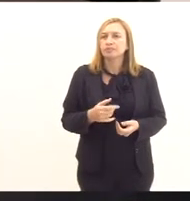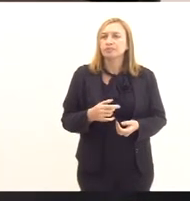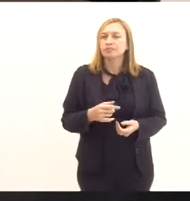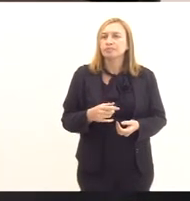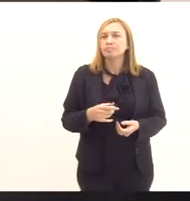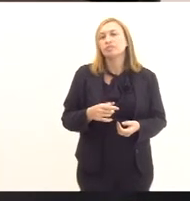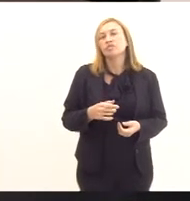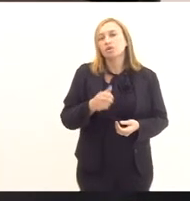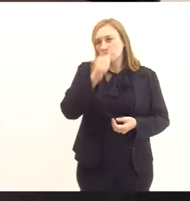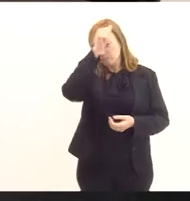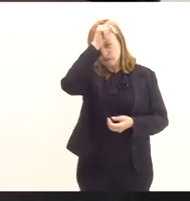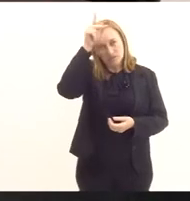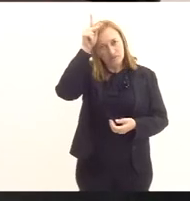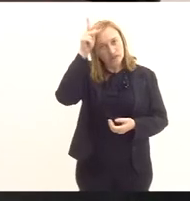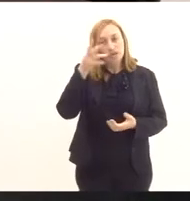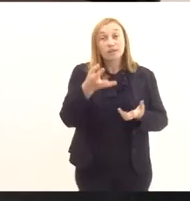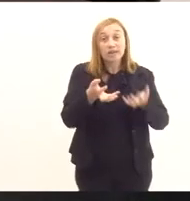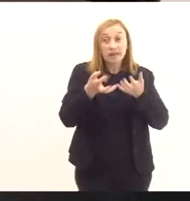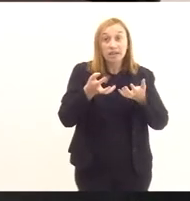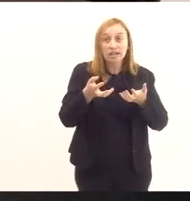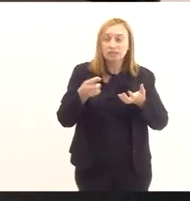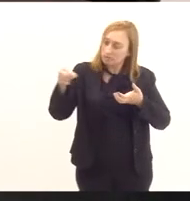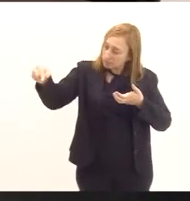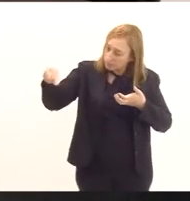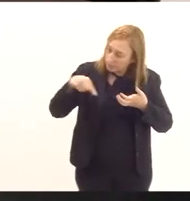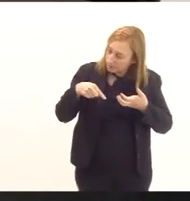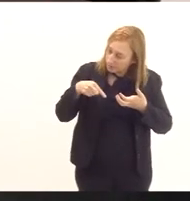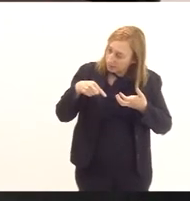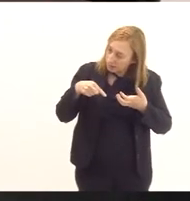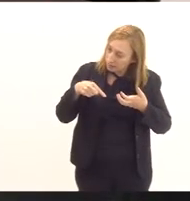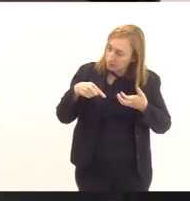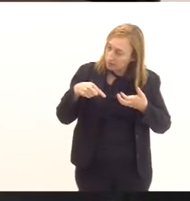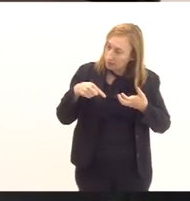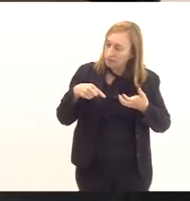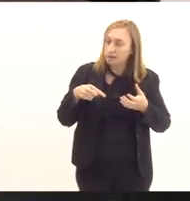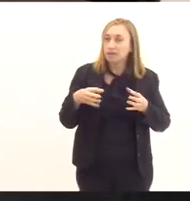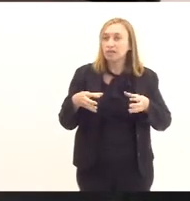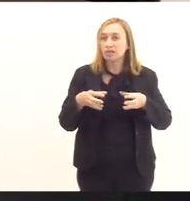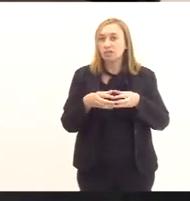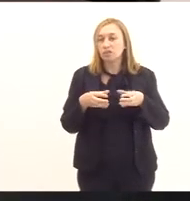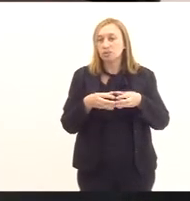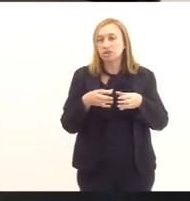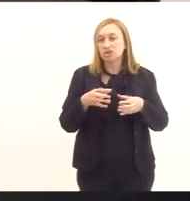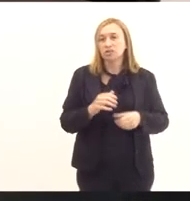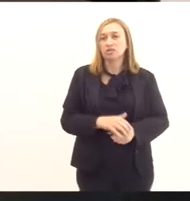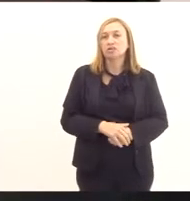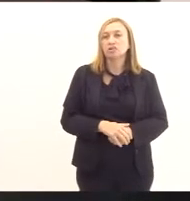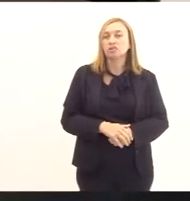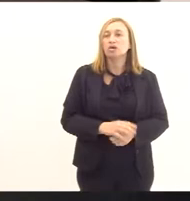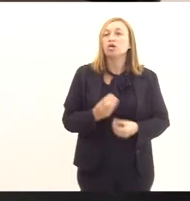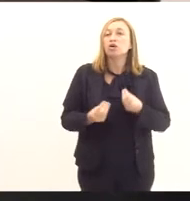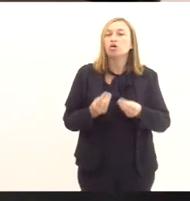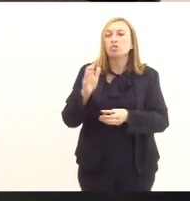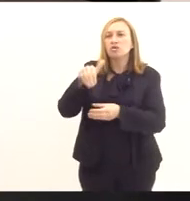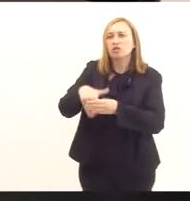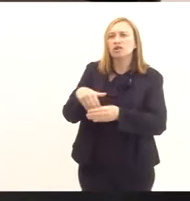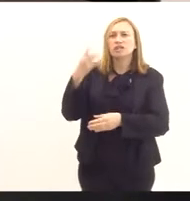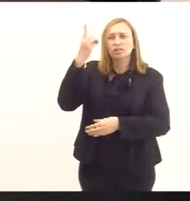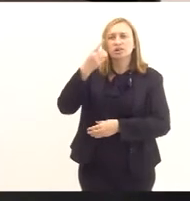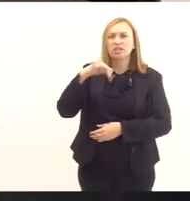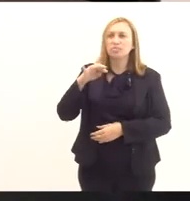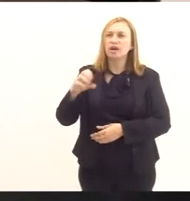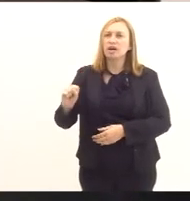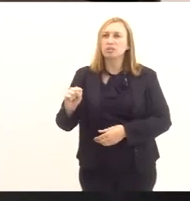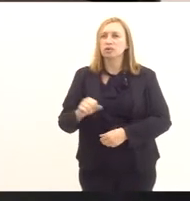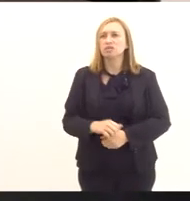querendo querendo venha a venha a comissão Então como vota Deputado Marcus